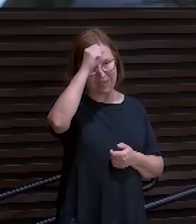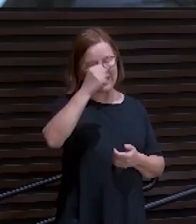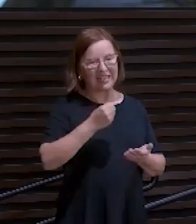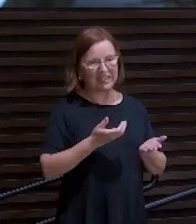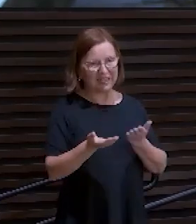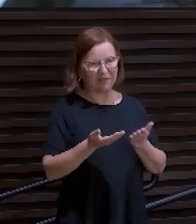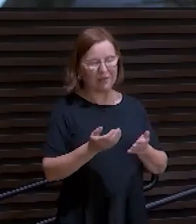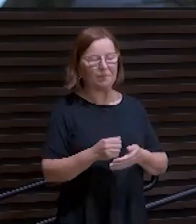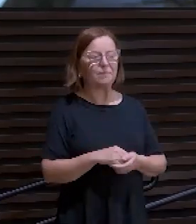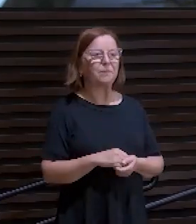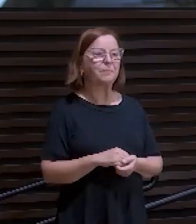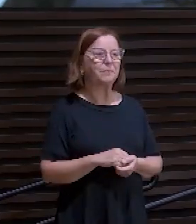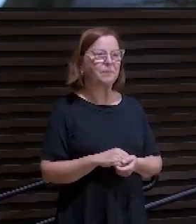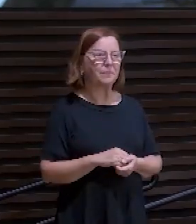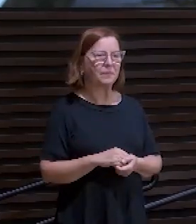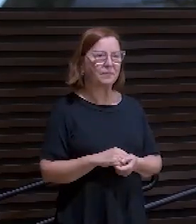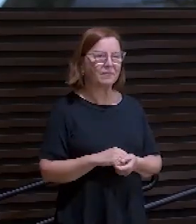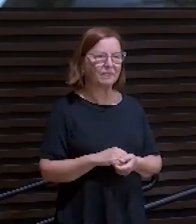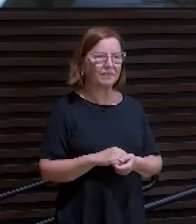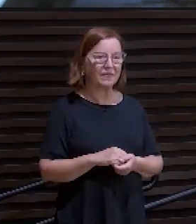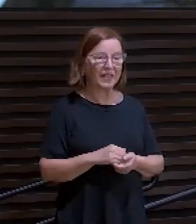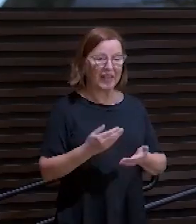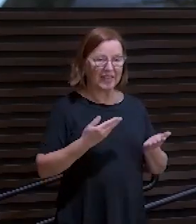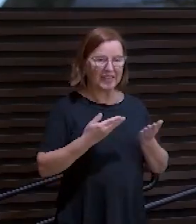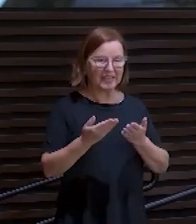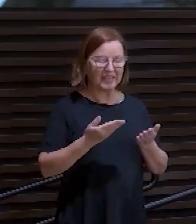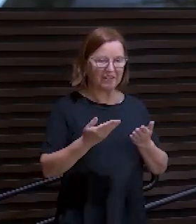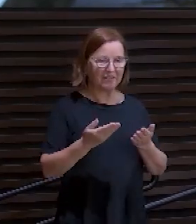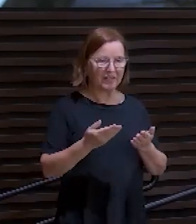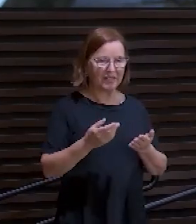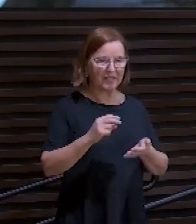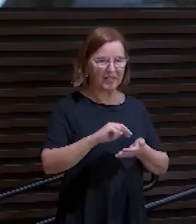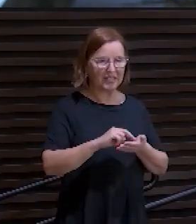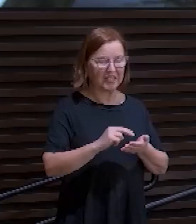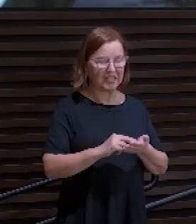E serviço, irmãos, é sinônimo de cruz.